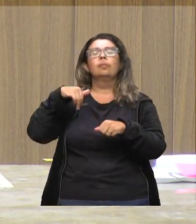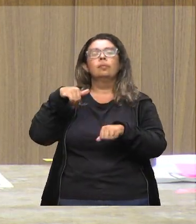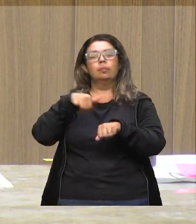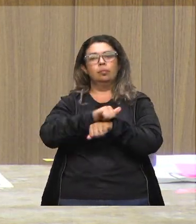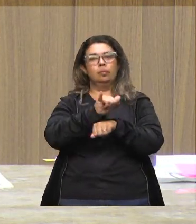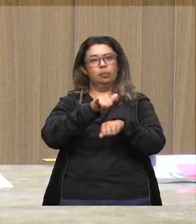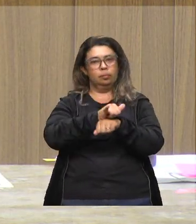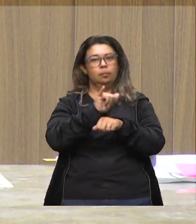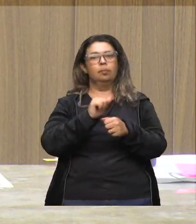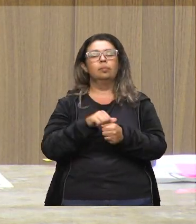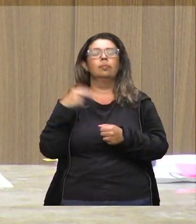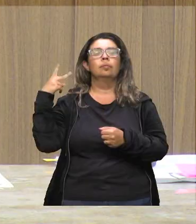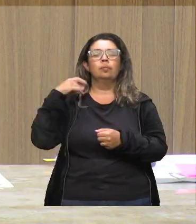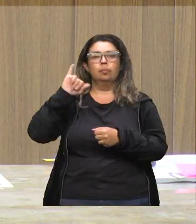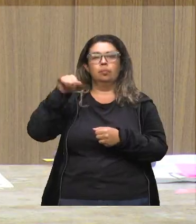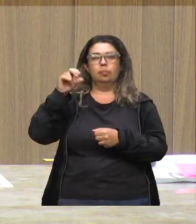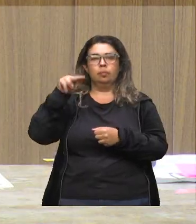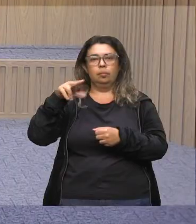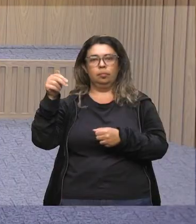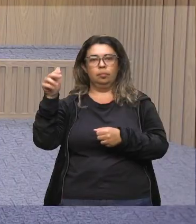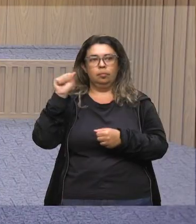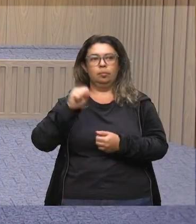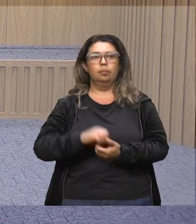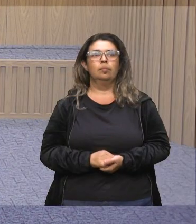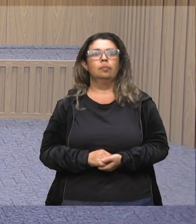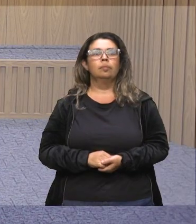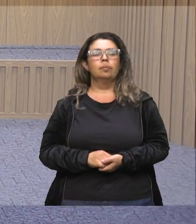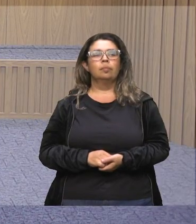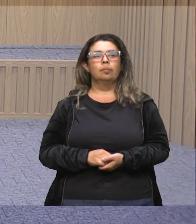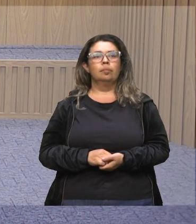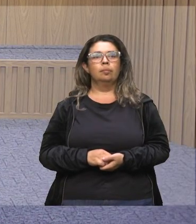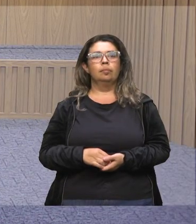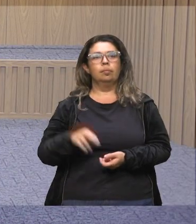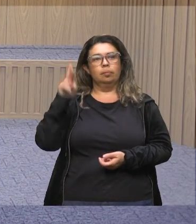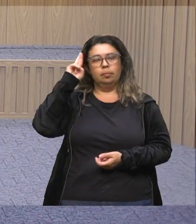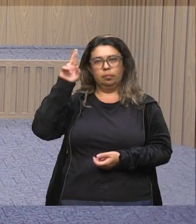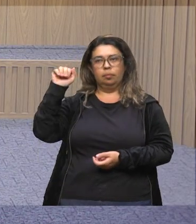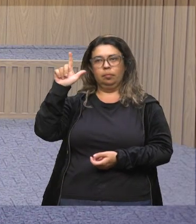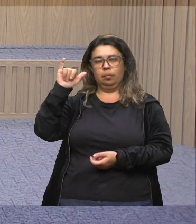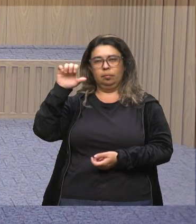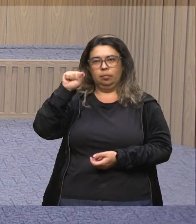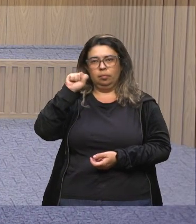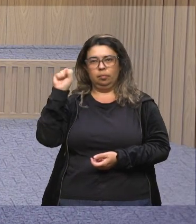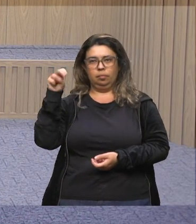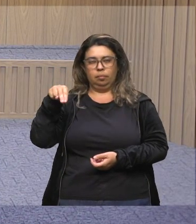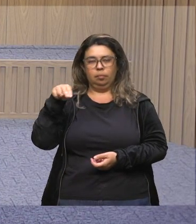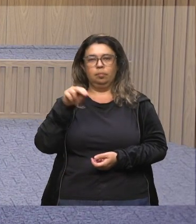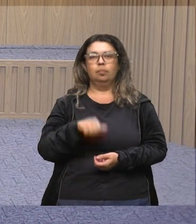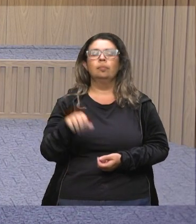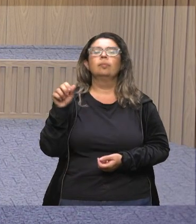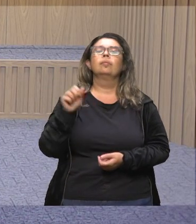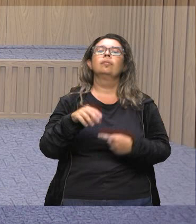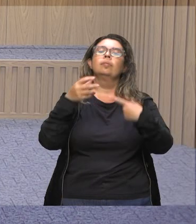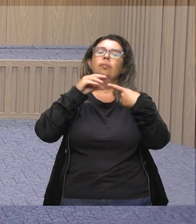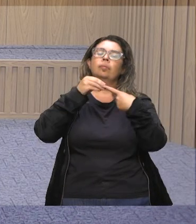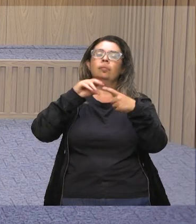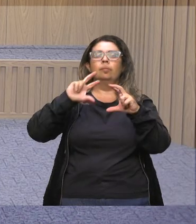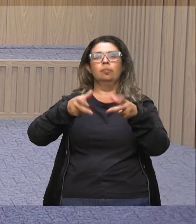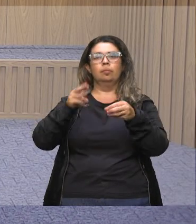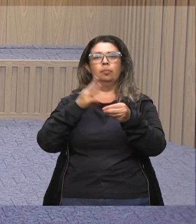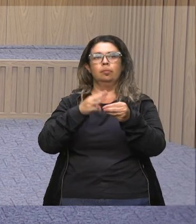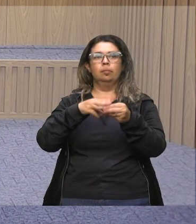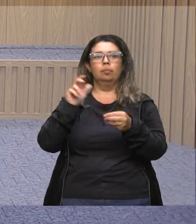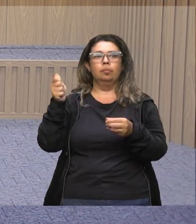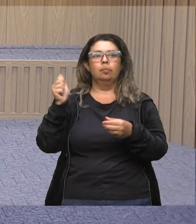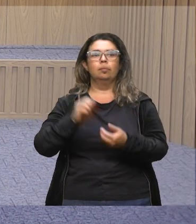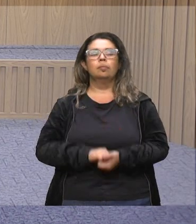vereador Jonas Campos de Lima. Ao senhor Alisson José de Andrade, chefe do Departamento Legislativo, Câmara Municipal de